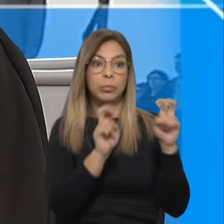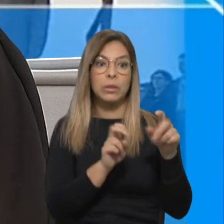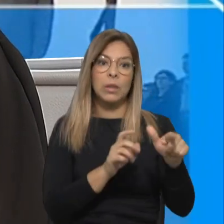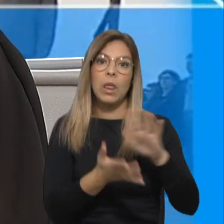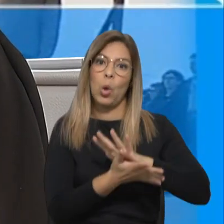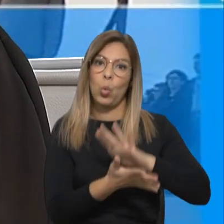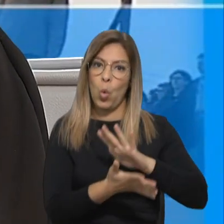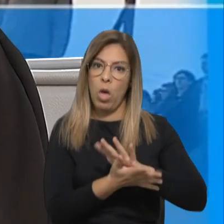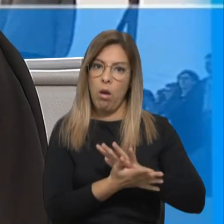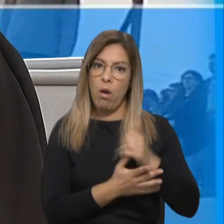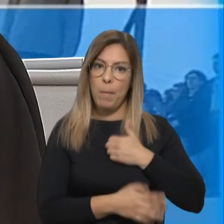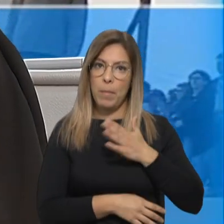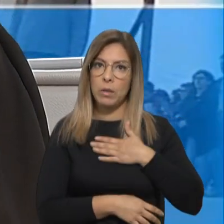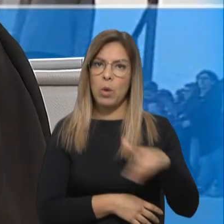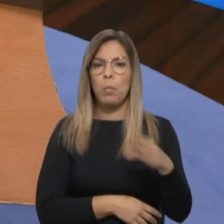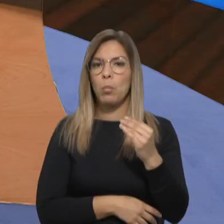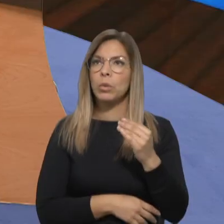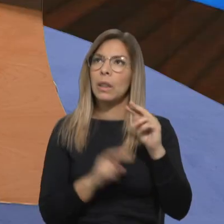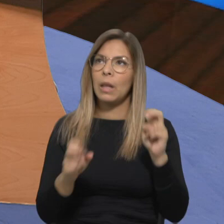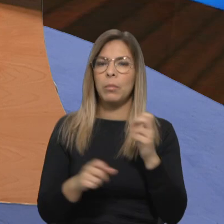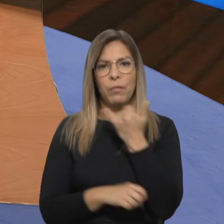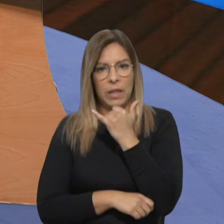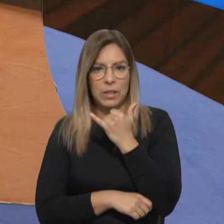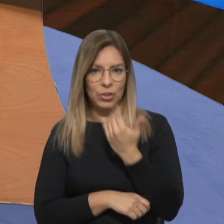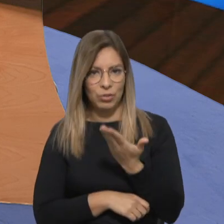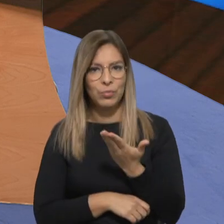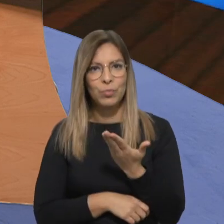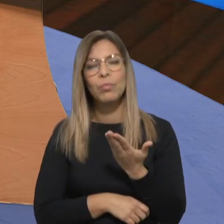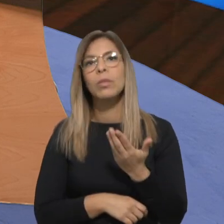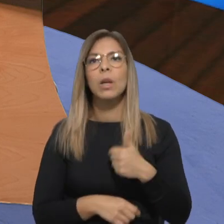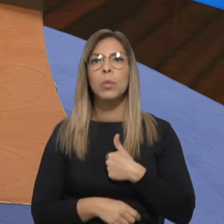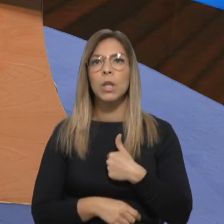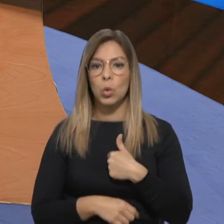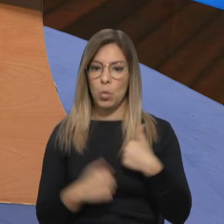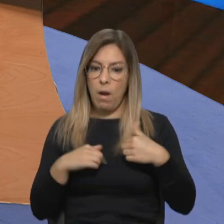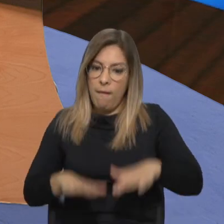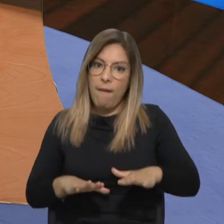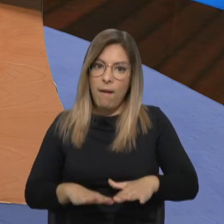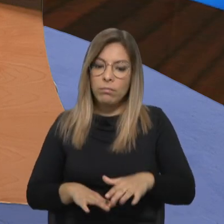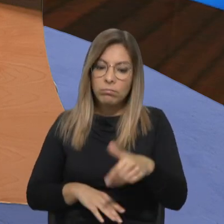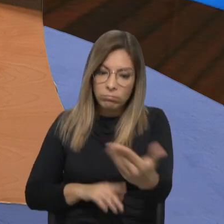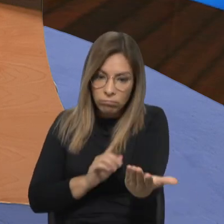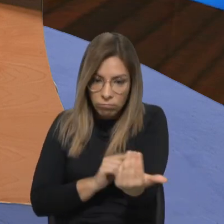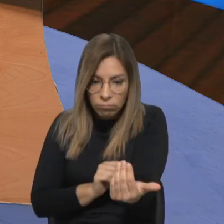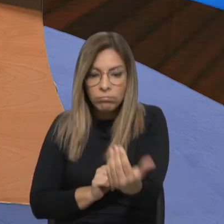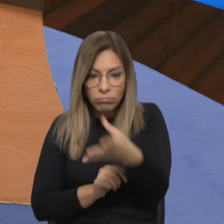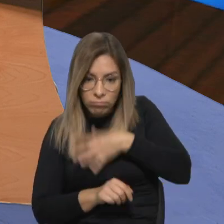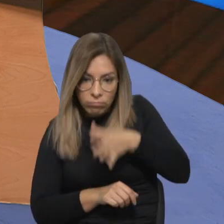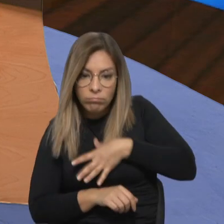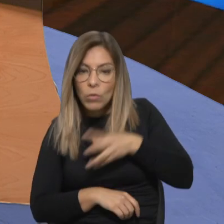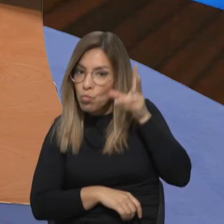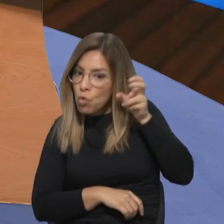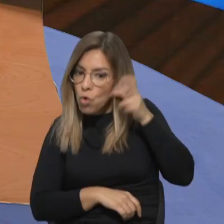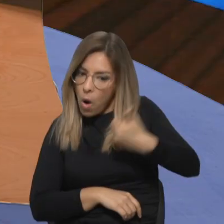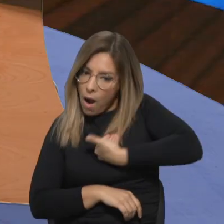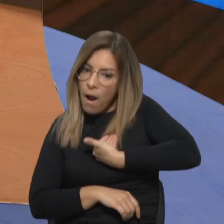editora e que acho que é um título muito feliz, porque é de facto esta sensação de eu estou aqui para te ouvir, para te escutar, podes falar comigo, eu estou